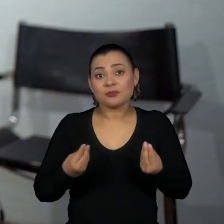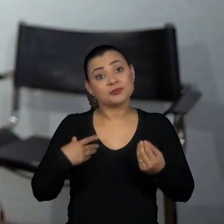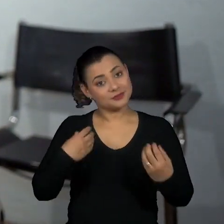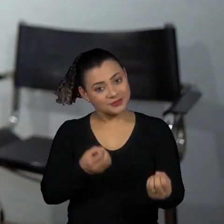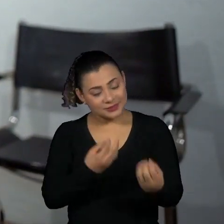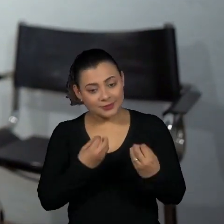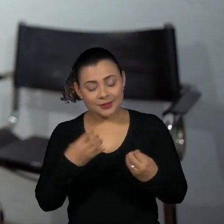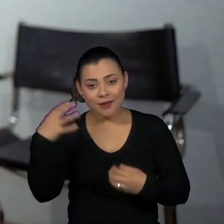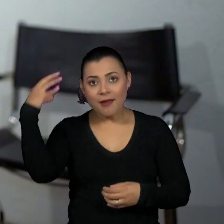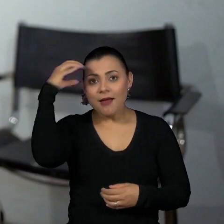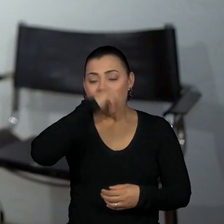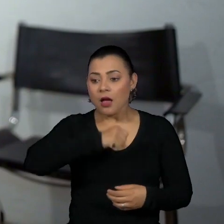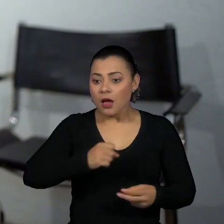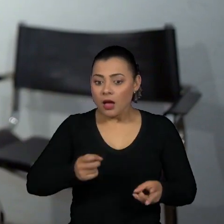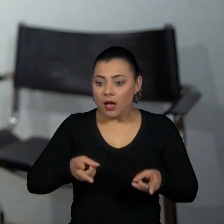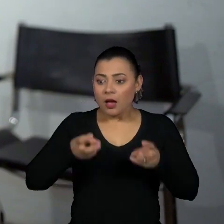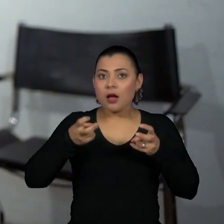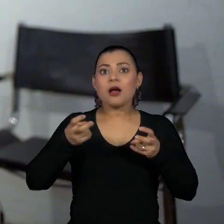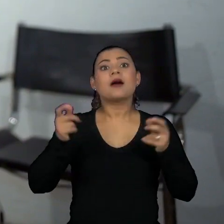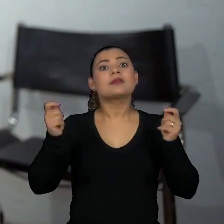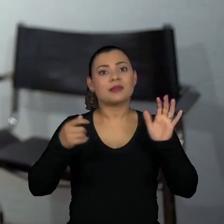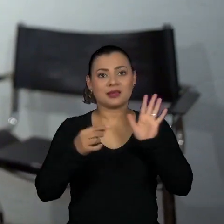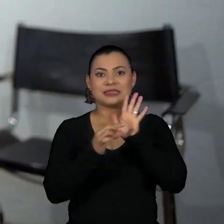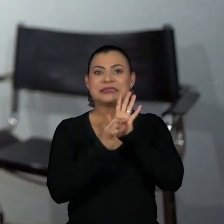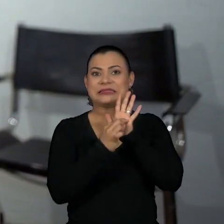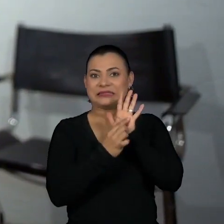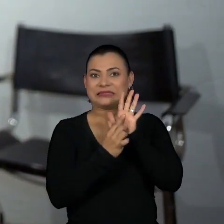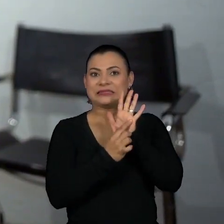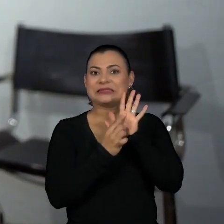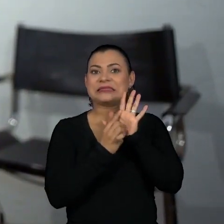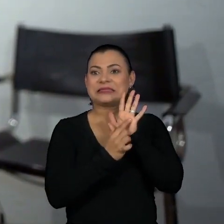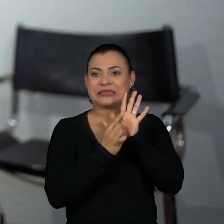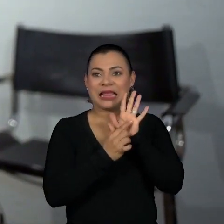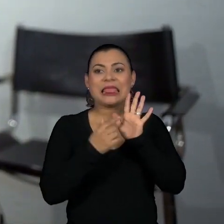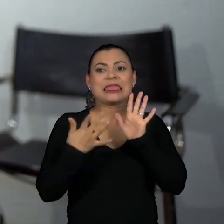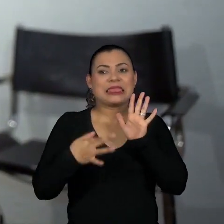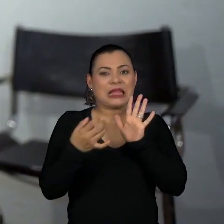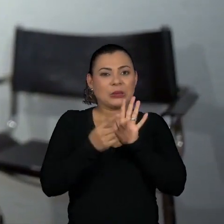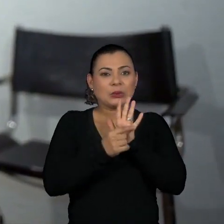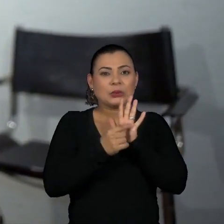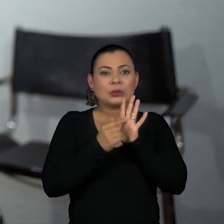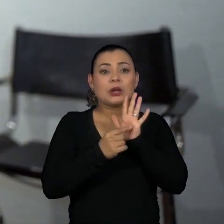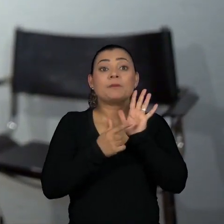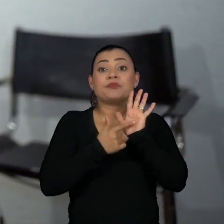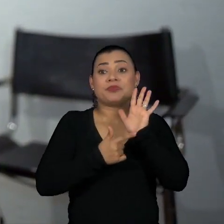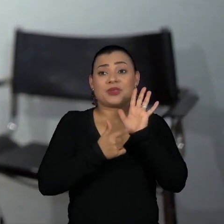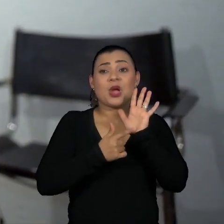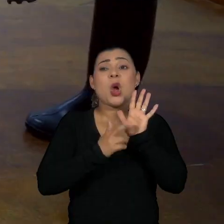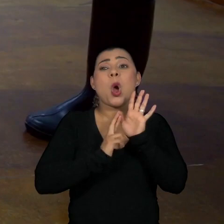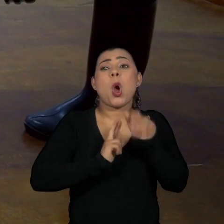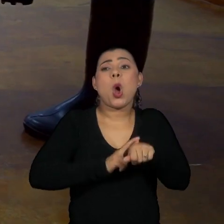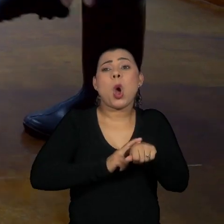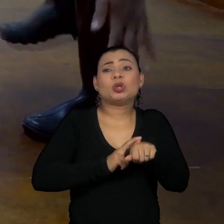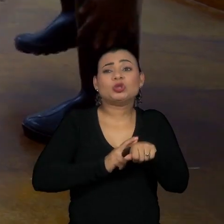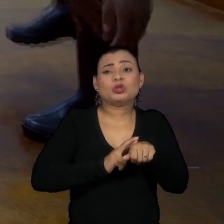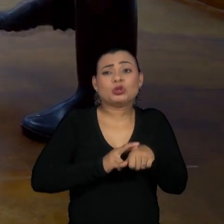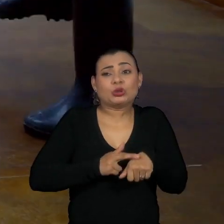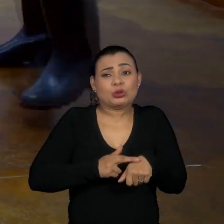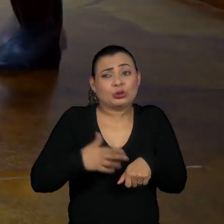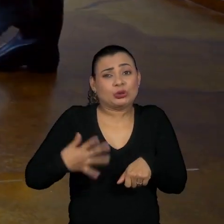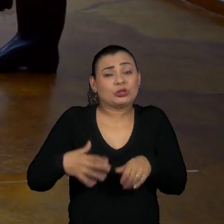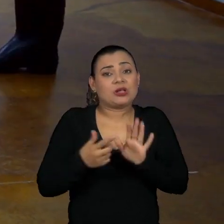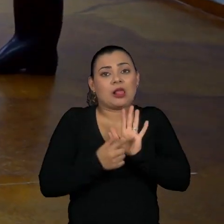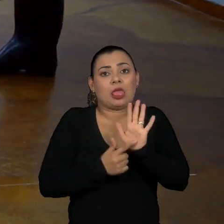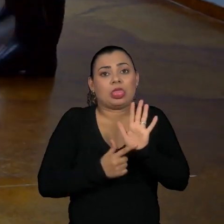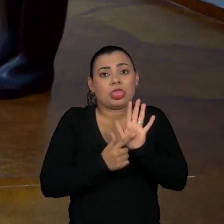gente acaba percebendo que pega calos às vezes nessa parte aqui, às vezes dá roxa aqui nessa parte também, que é uma parte onde tem mais carne,